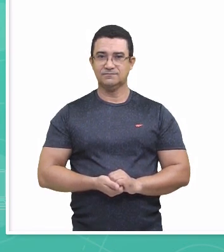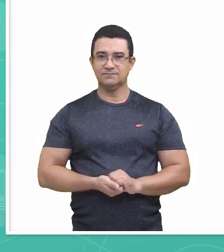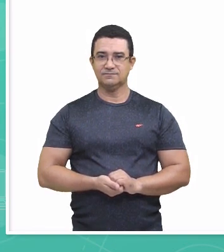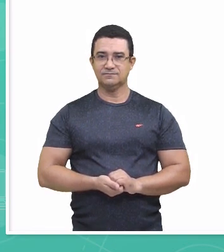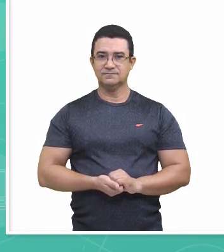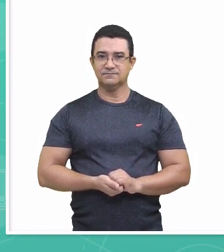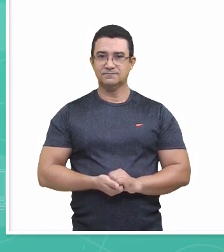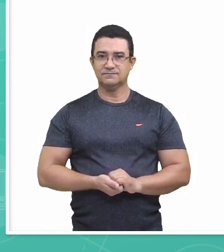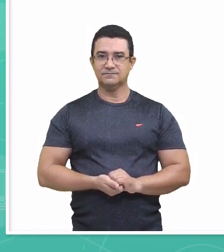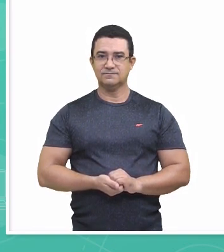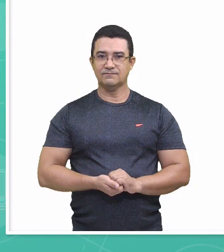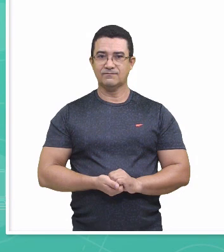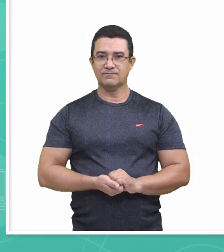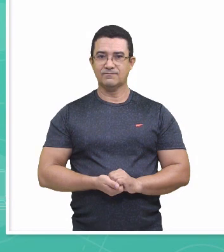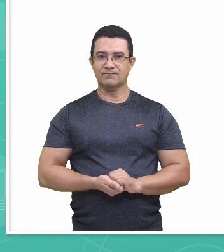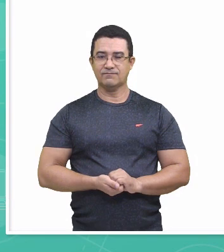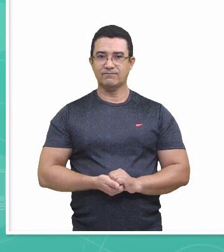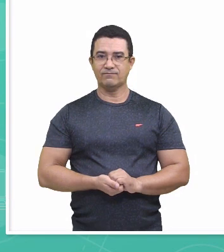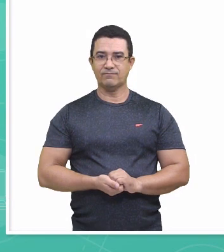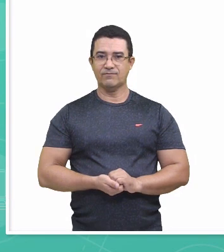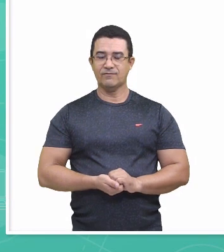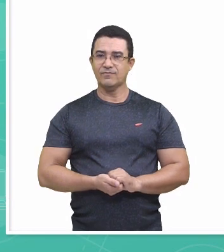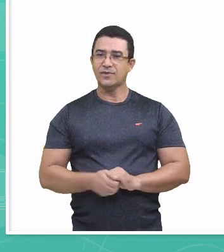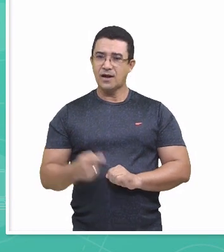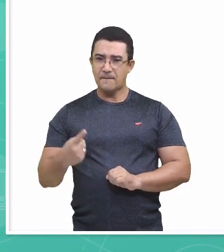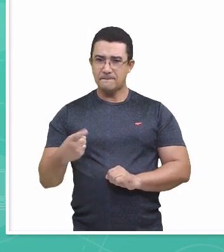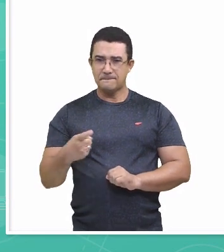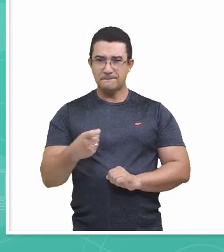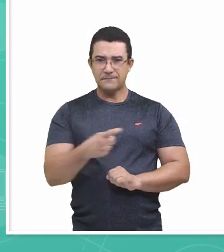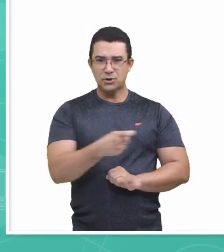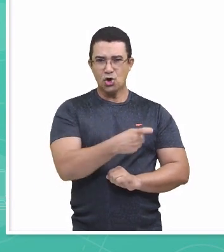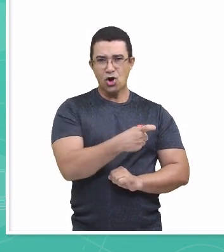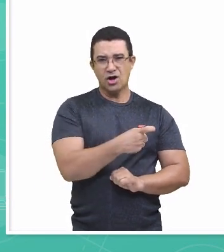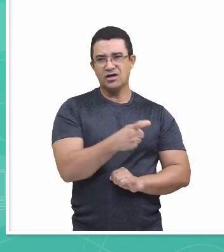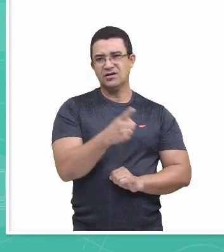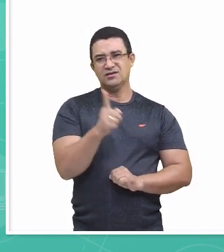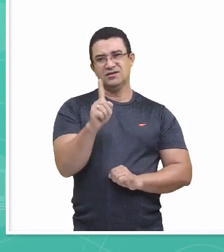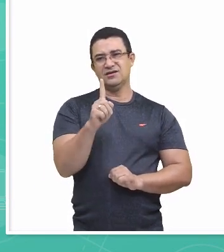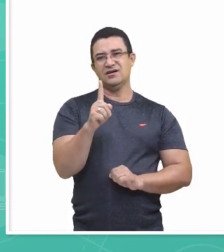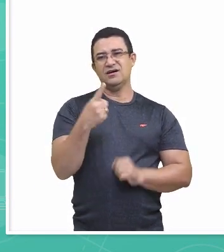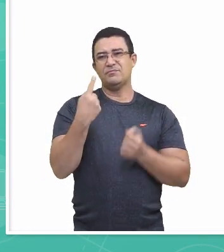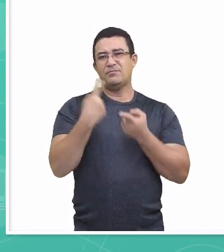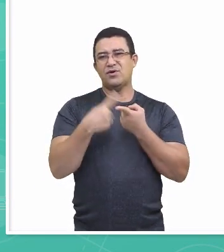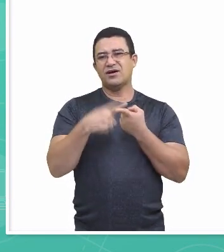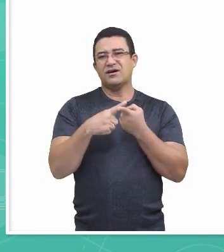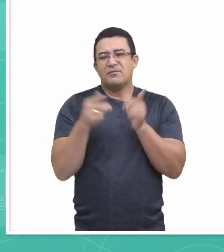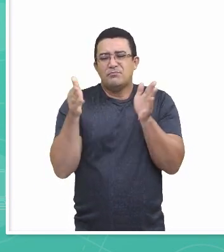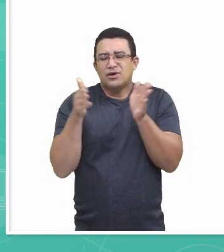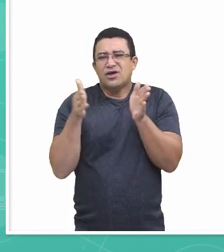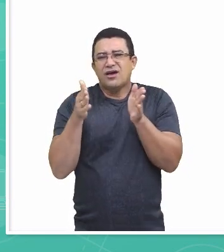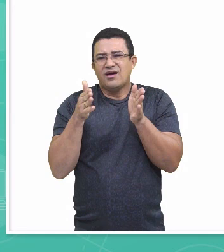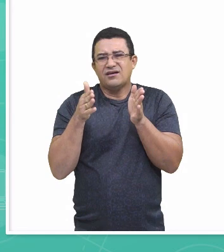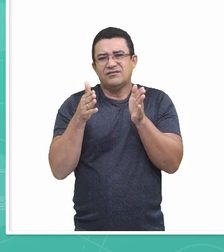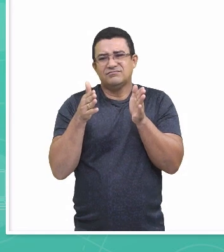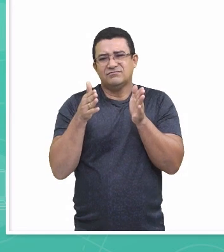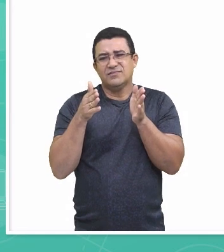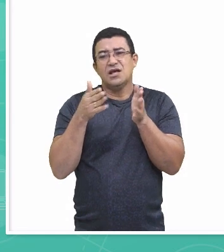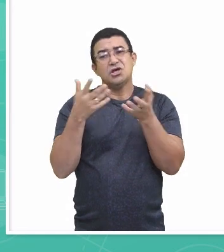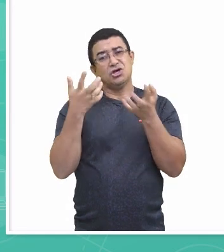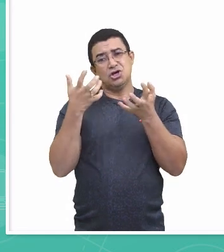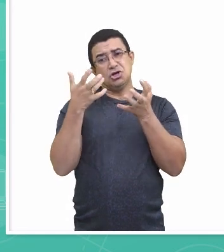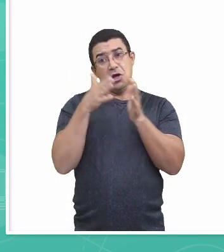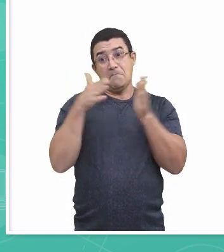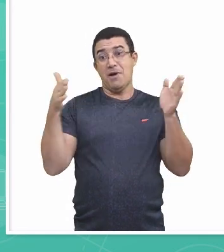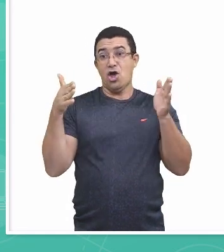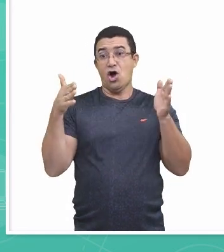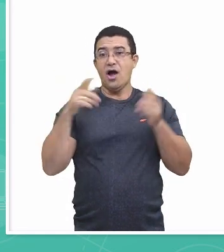diz assim, ó. O comentário diz assim. A minhoca não estava satisfeita com a sua condição. Olha só. Por